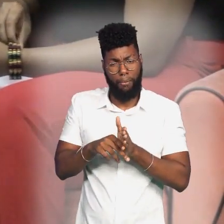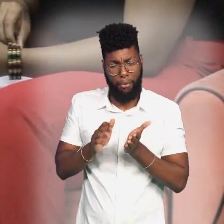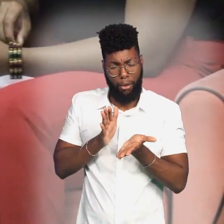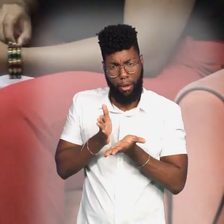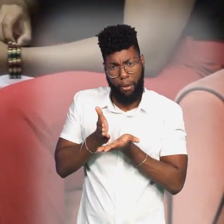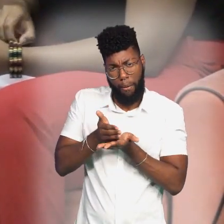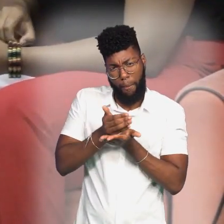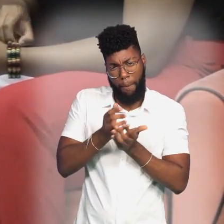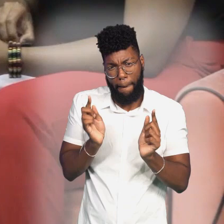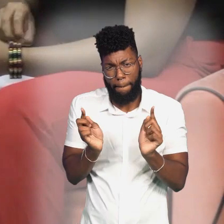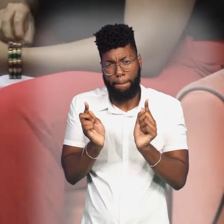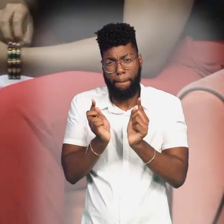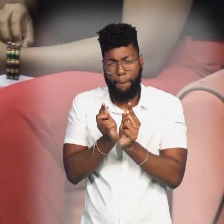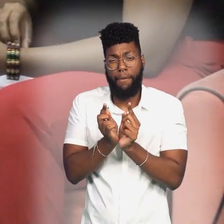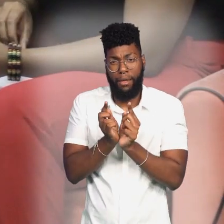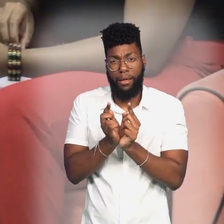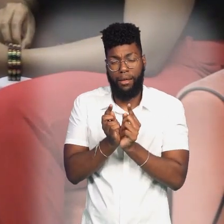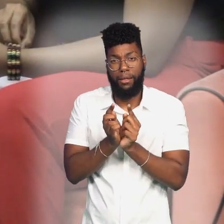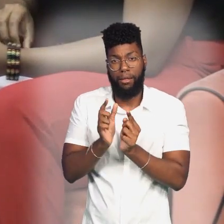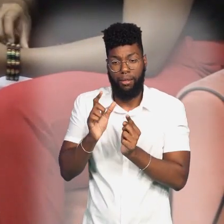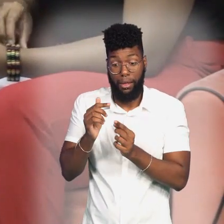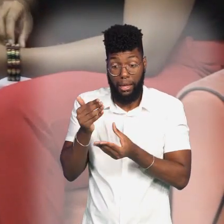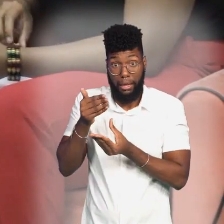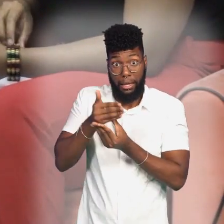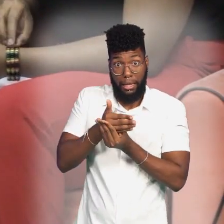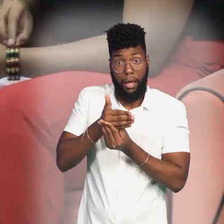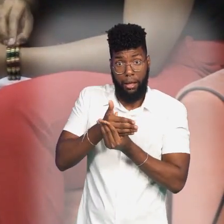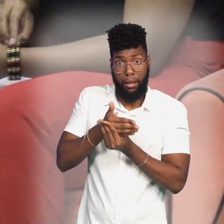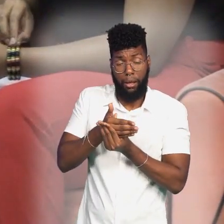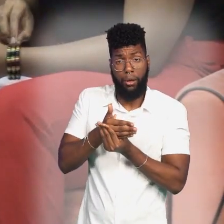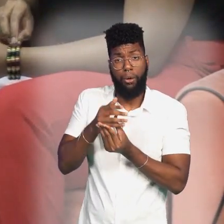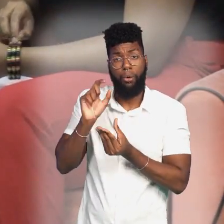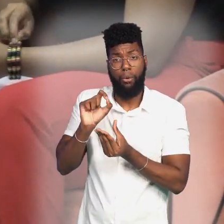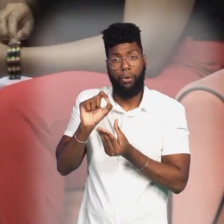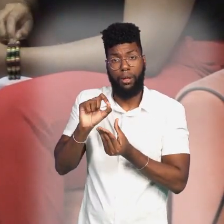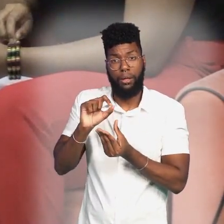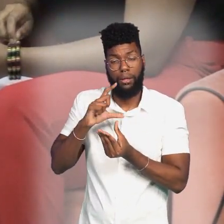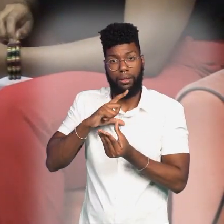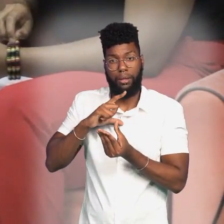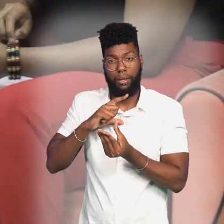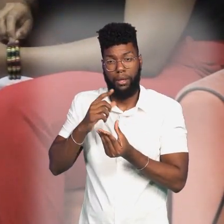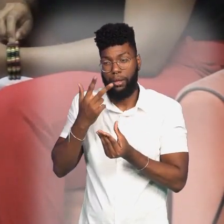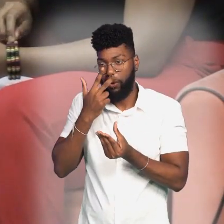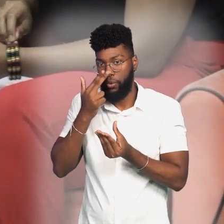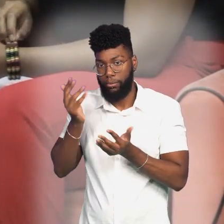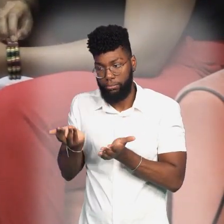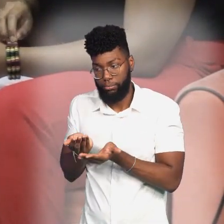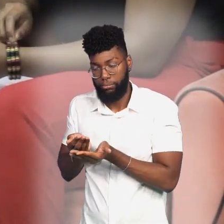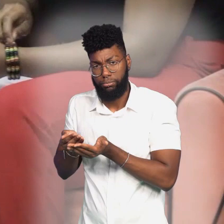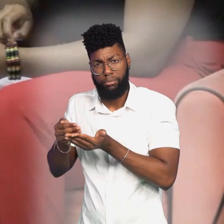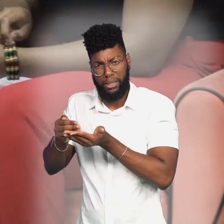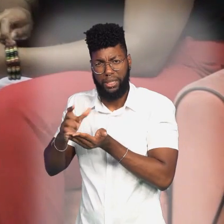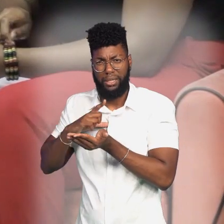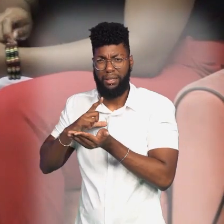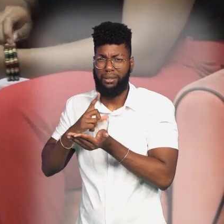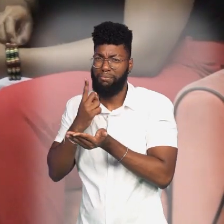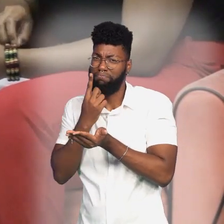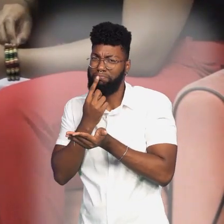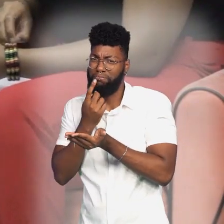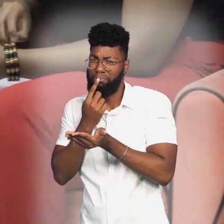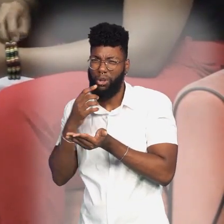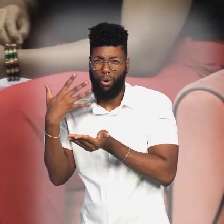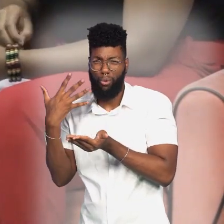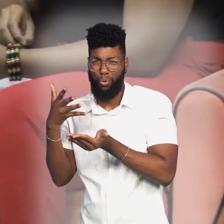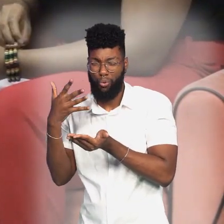Aí no meio uma tigela com aquela pimenta que só de olhar já